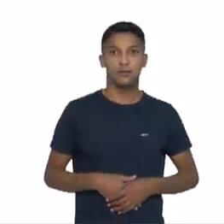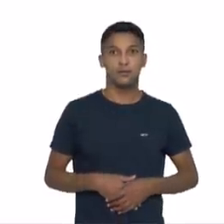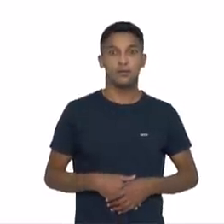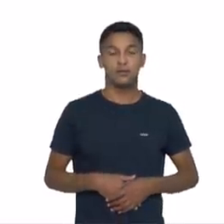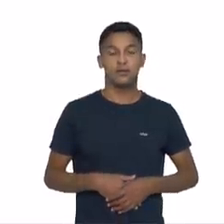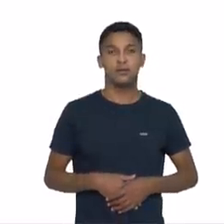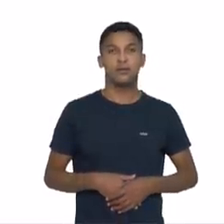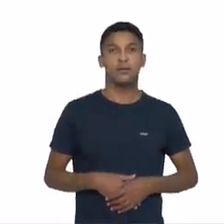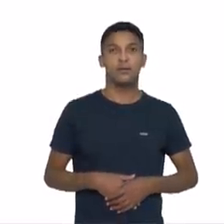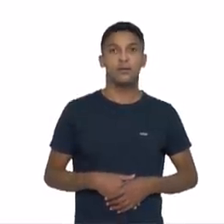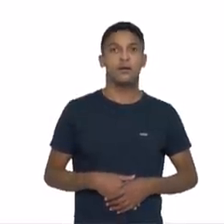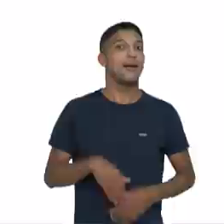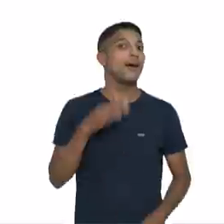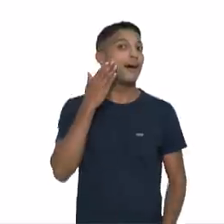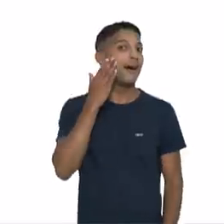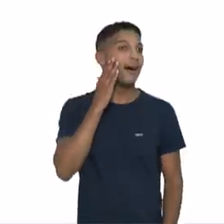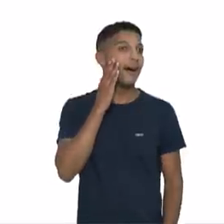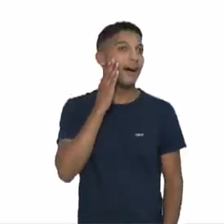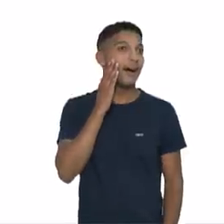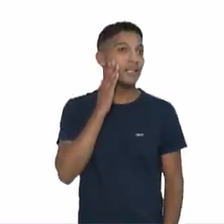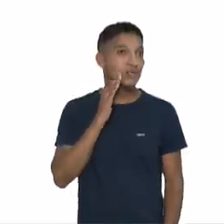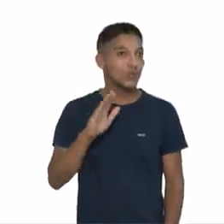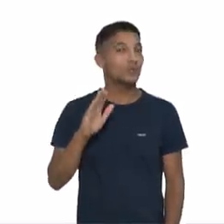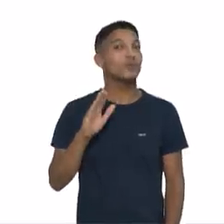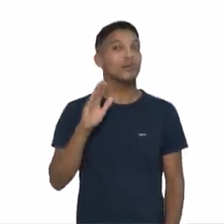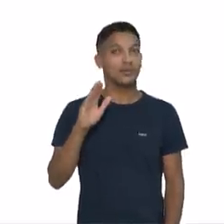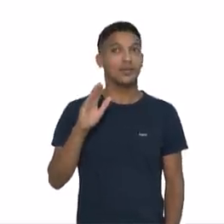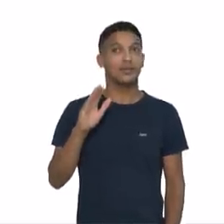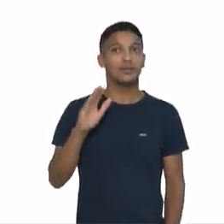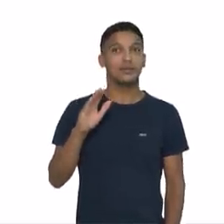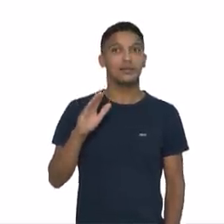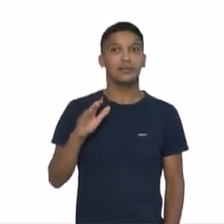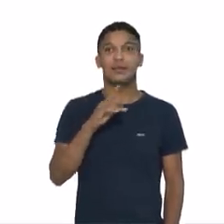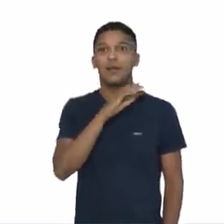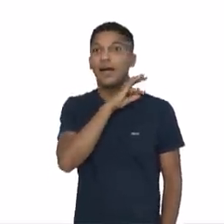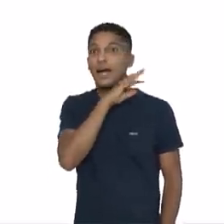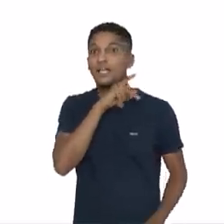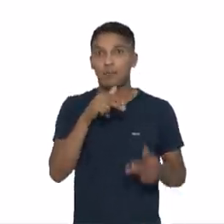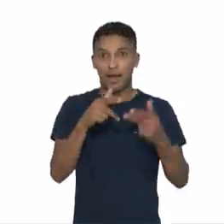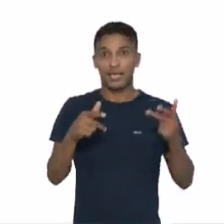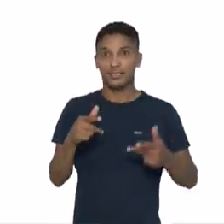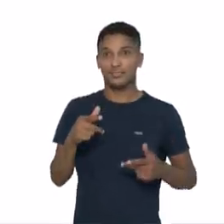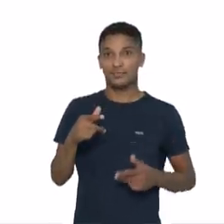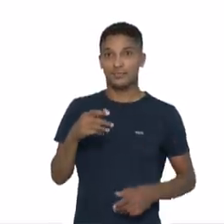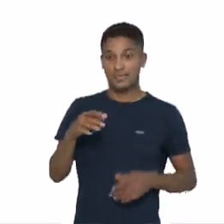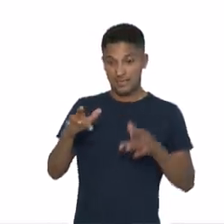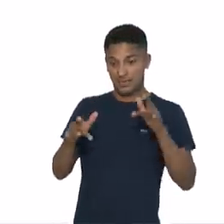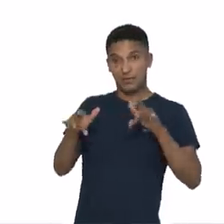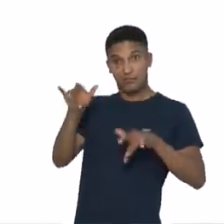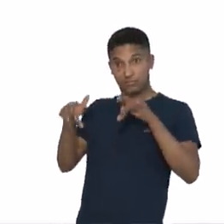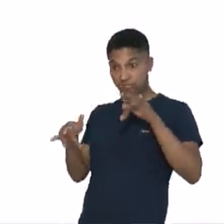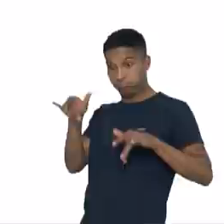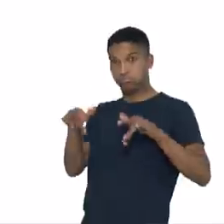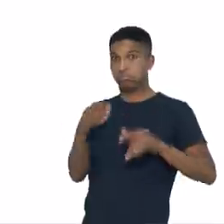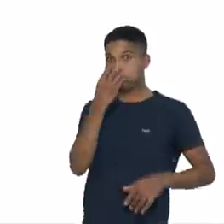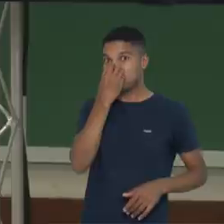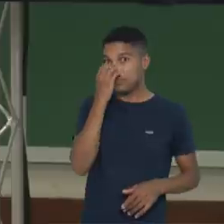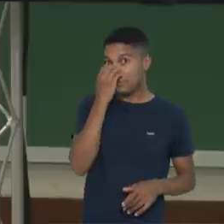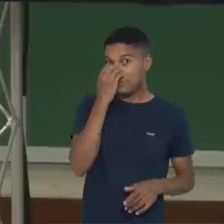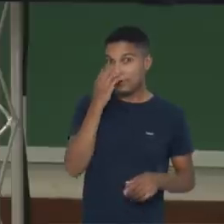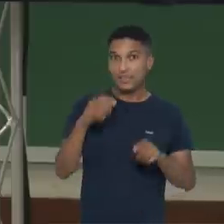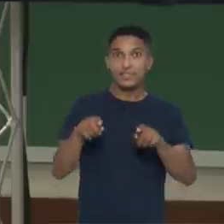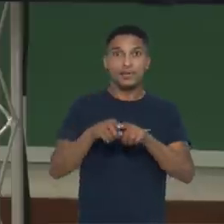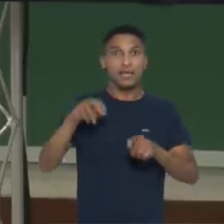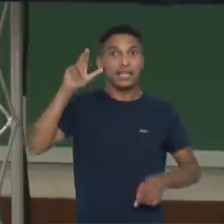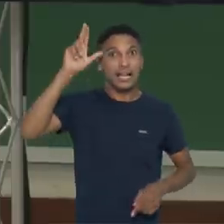Alternativa correta, azul, domadores de animais, ilusionistas, espetáculos com cavalos,